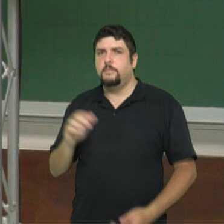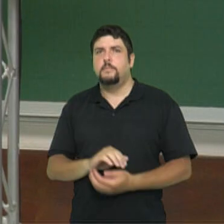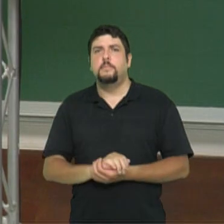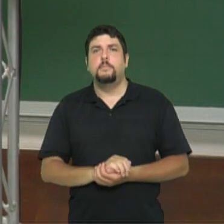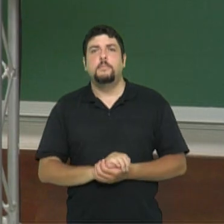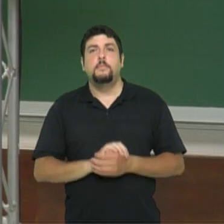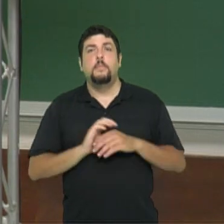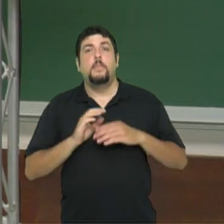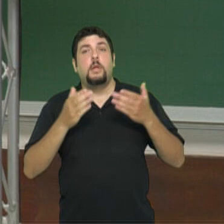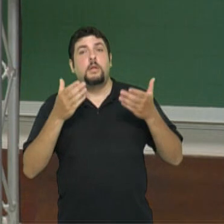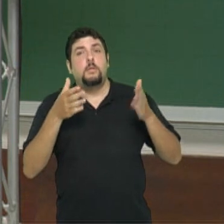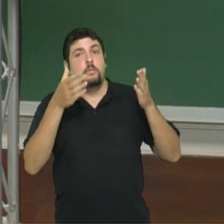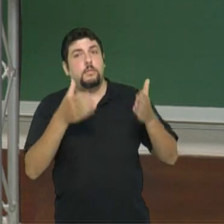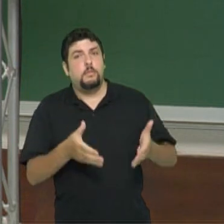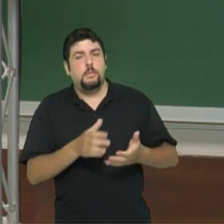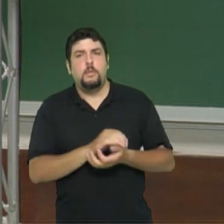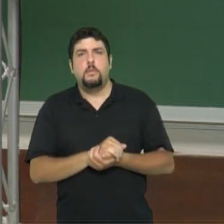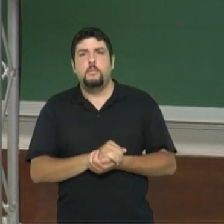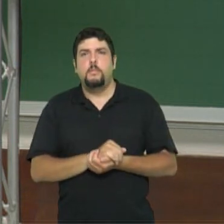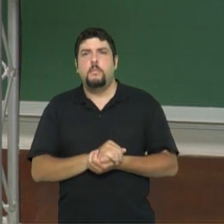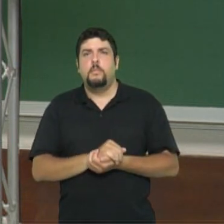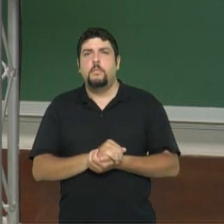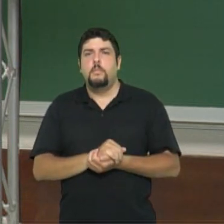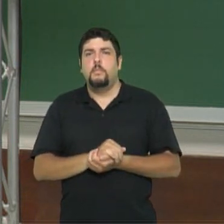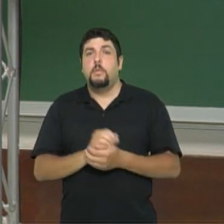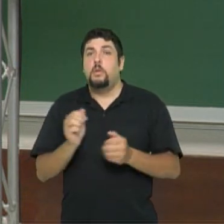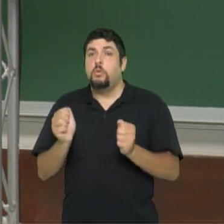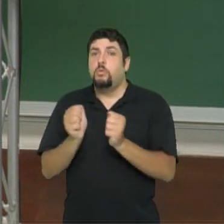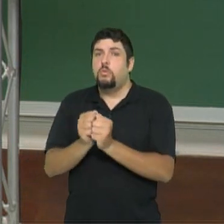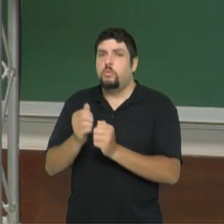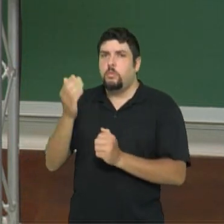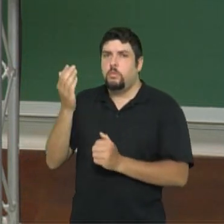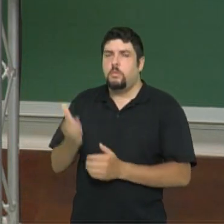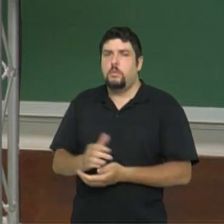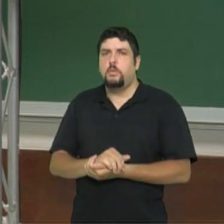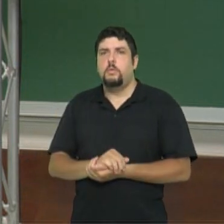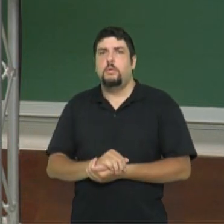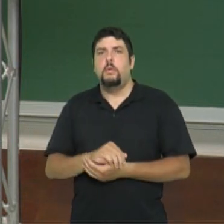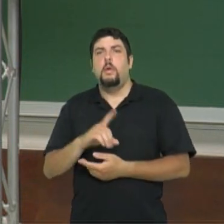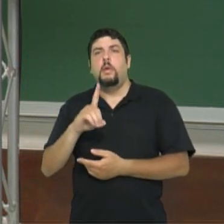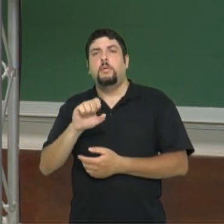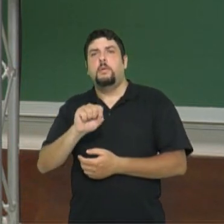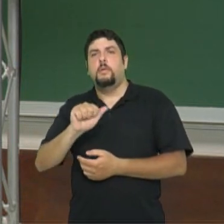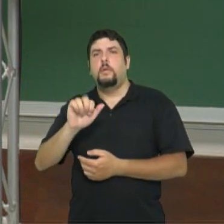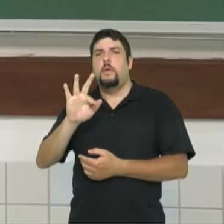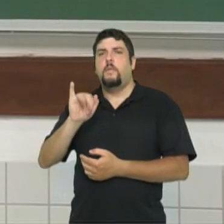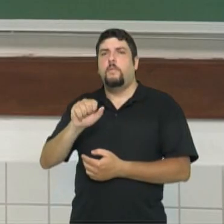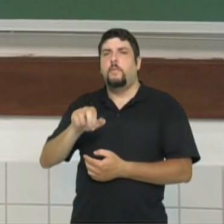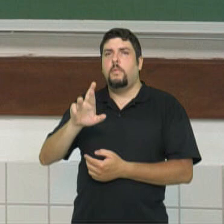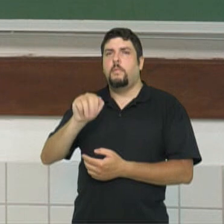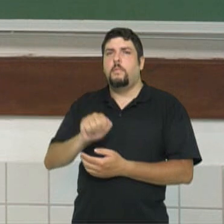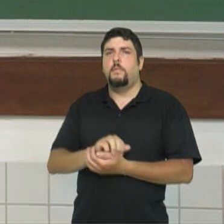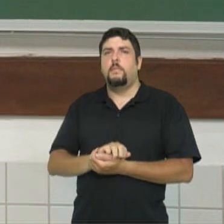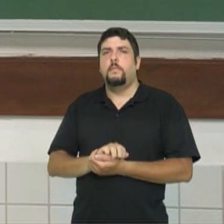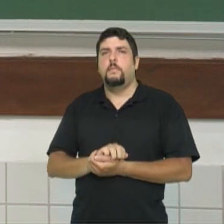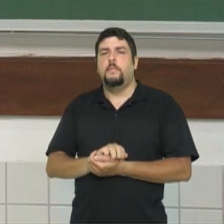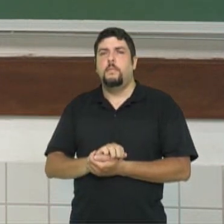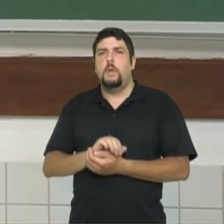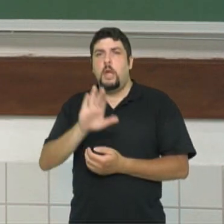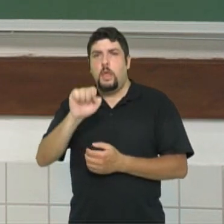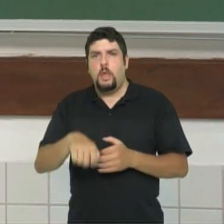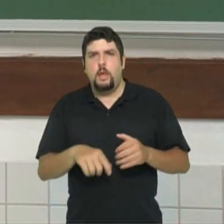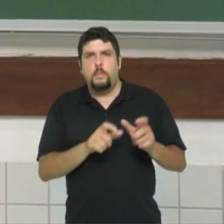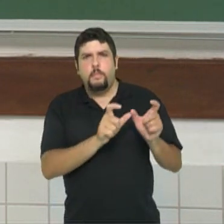paralelo a isso, dessa forma, além disso. Foram elementos coesivos